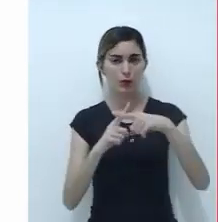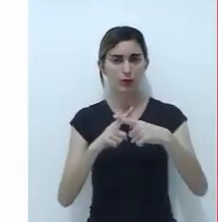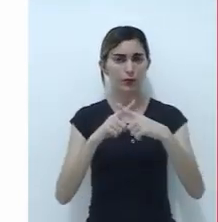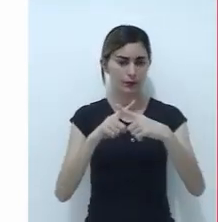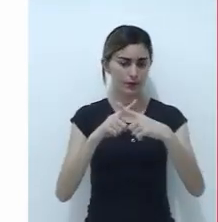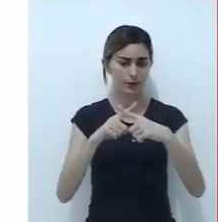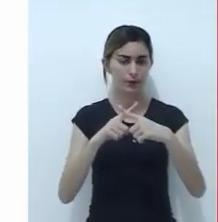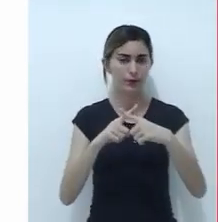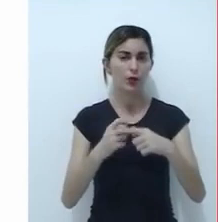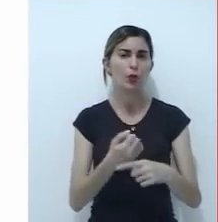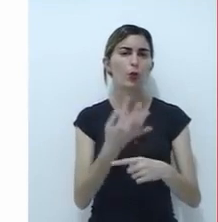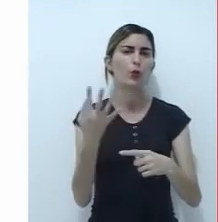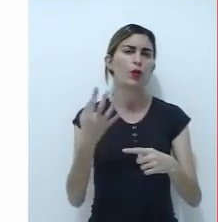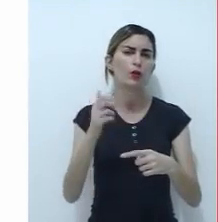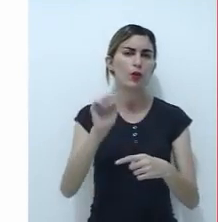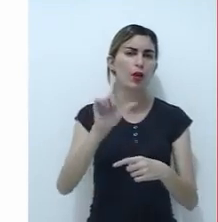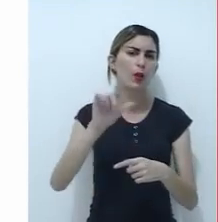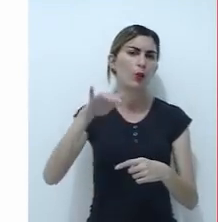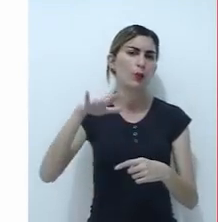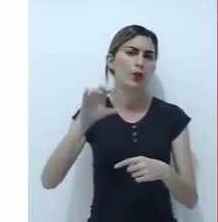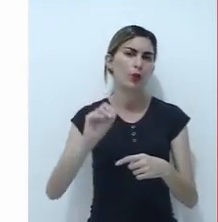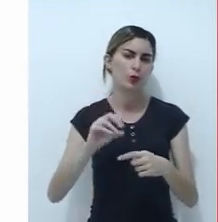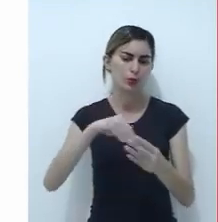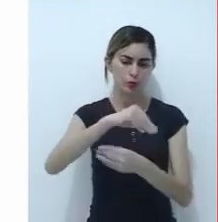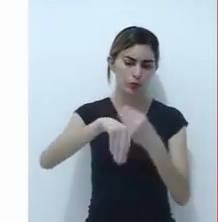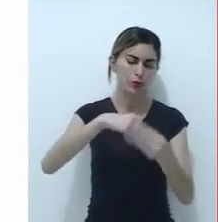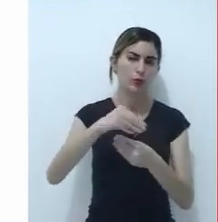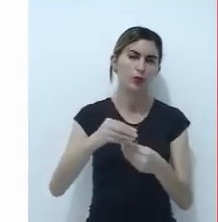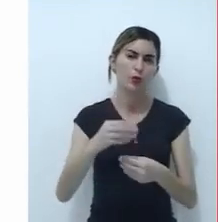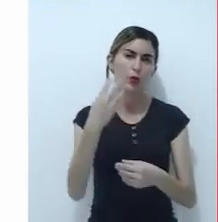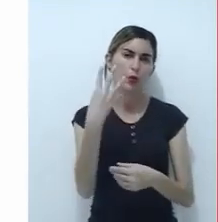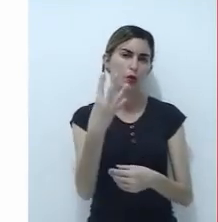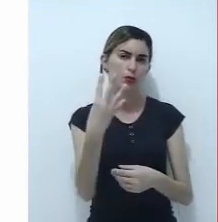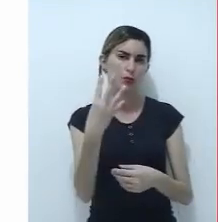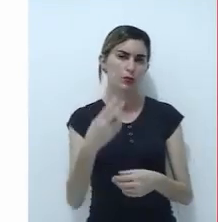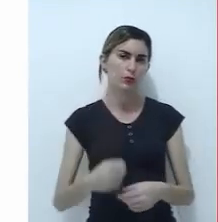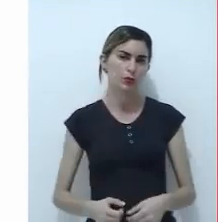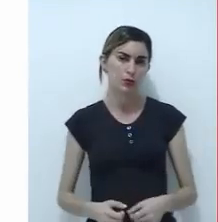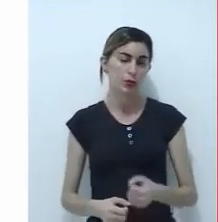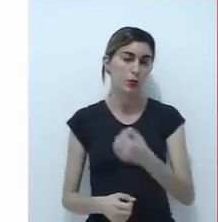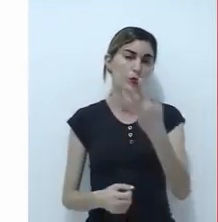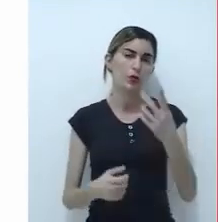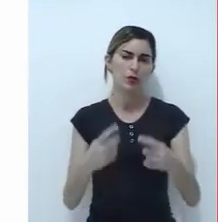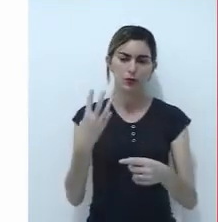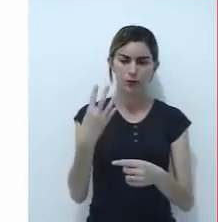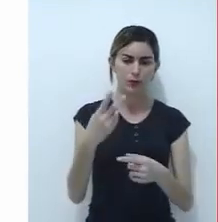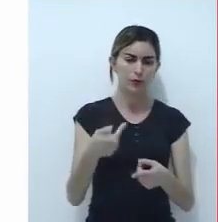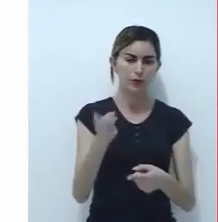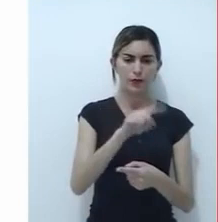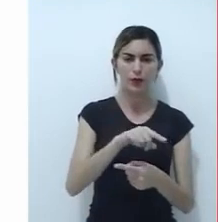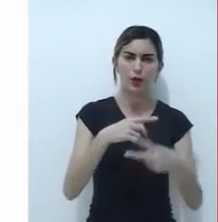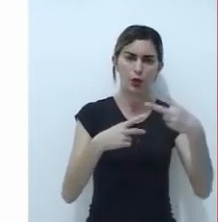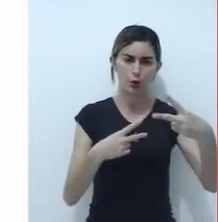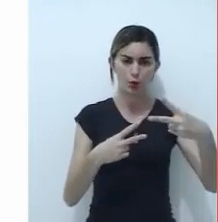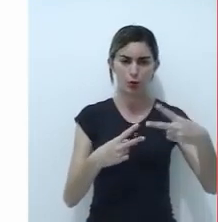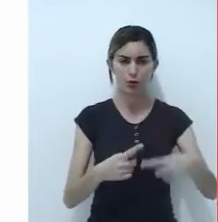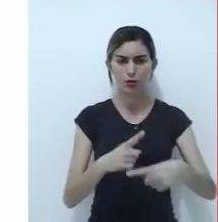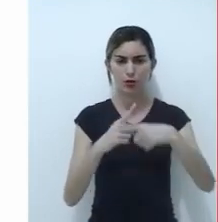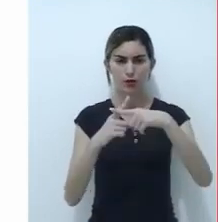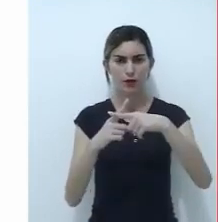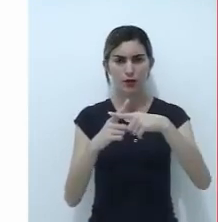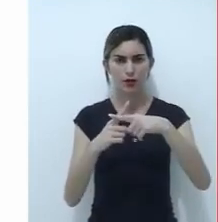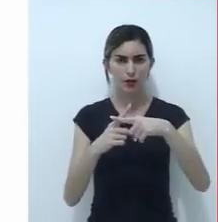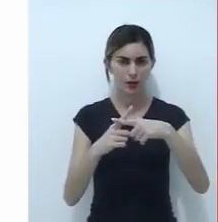multiplicação. Quantos alumínios eu tenho nos reagentes? 4. Então, Quando eu vou para o produto, 2